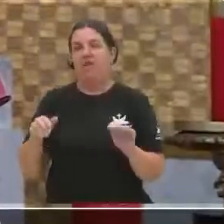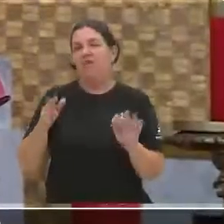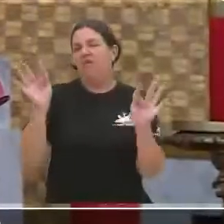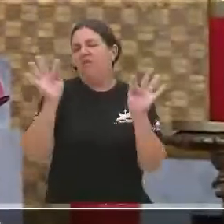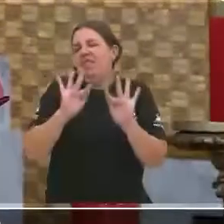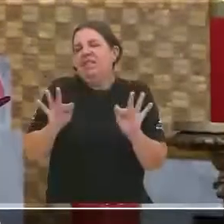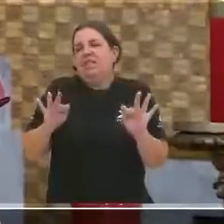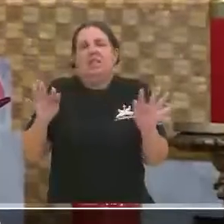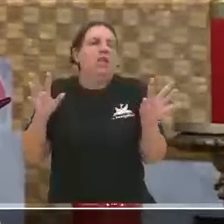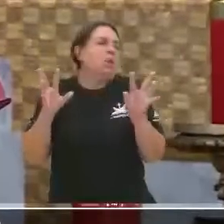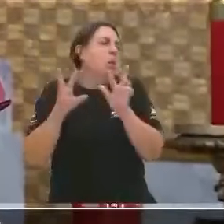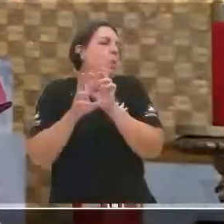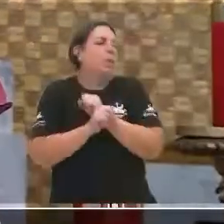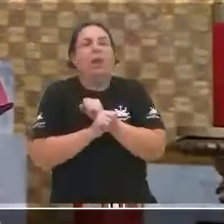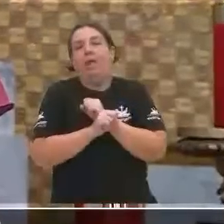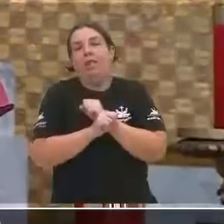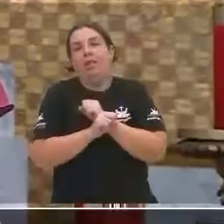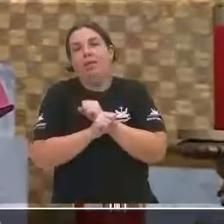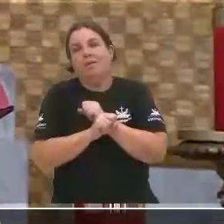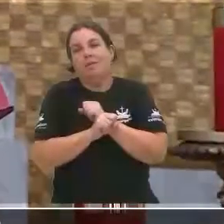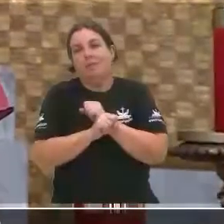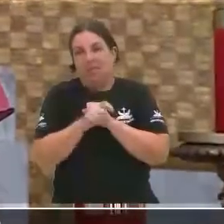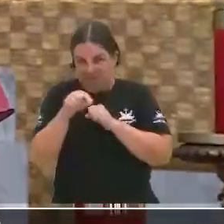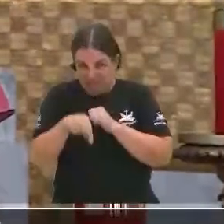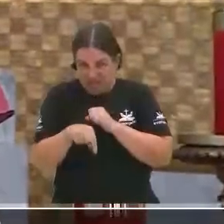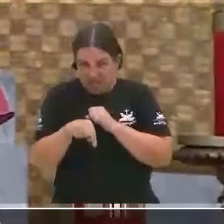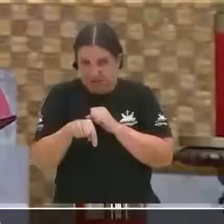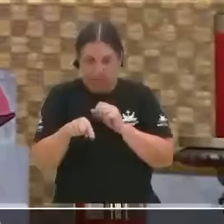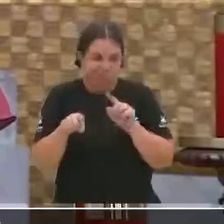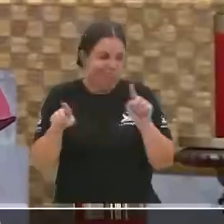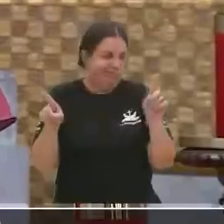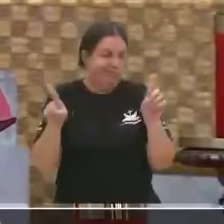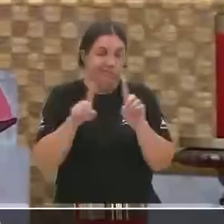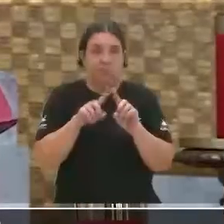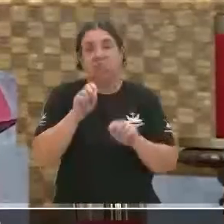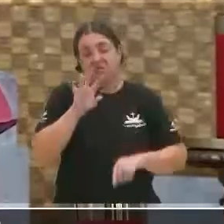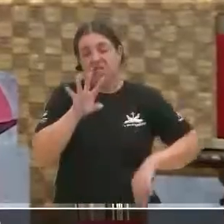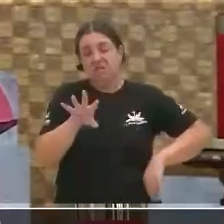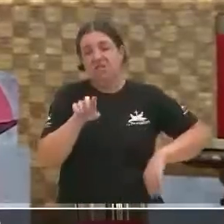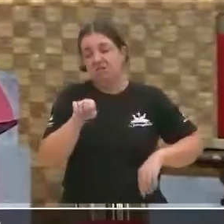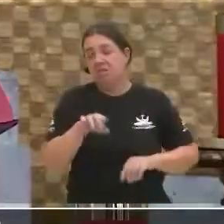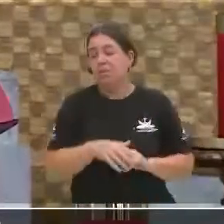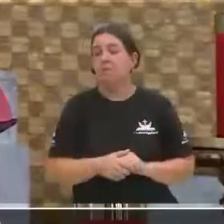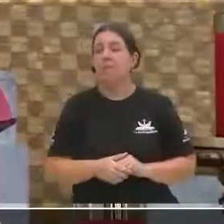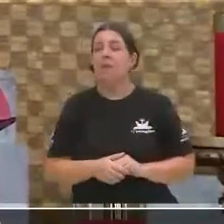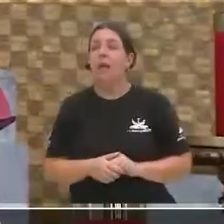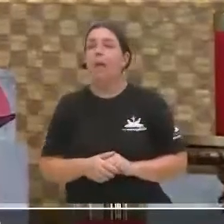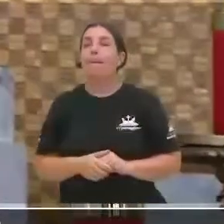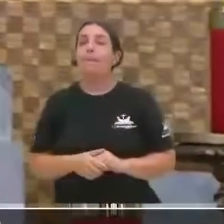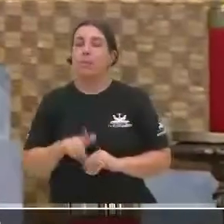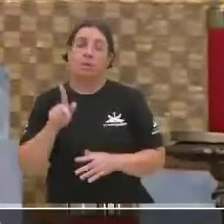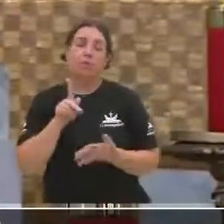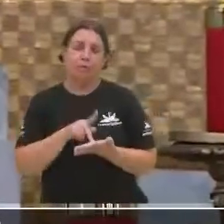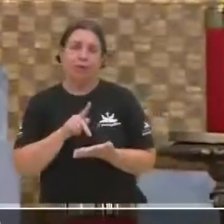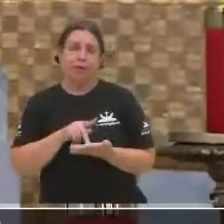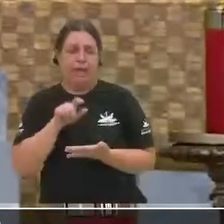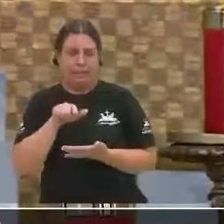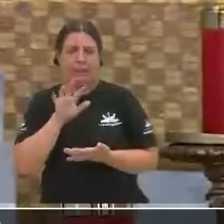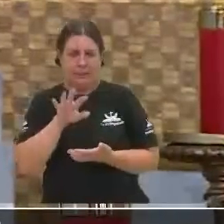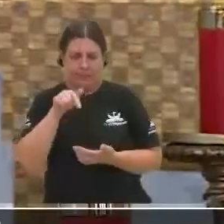encontra tudo que precisa se fosse assim se isso fosse